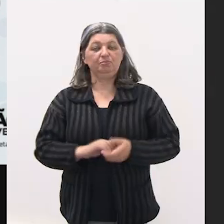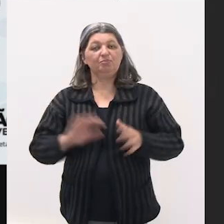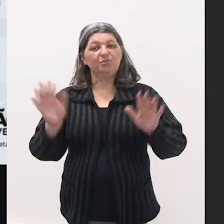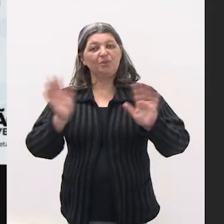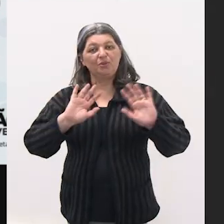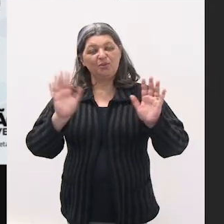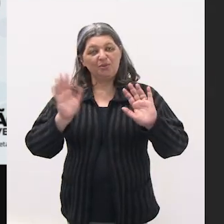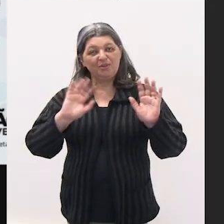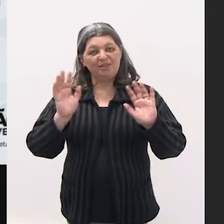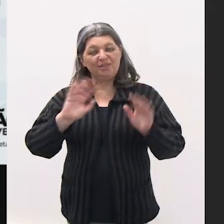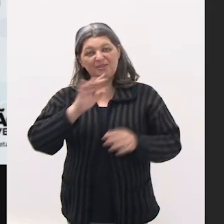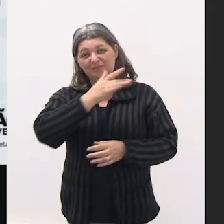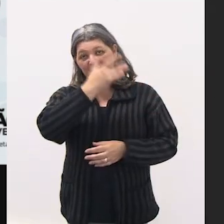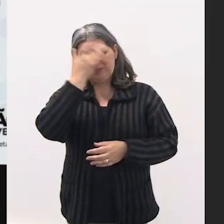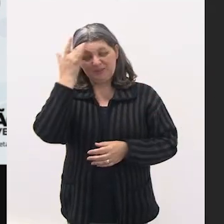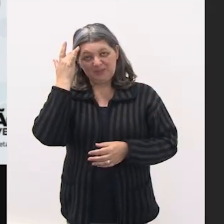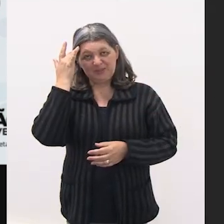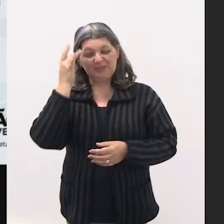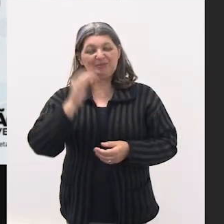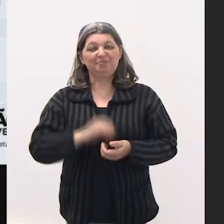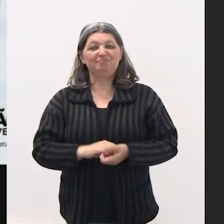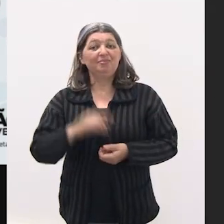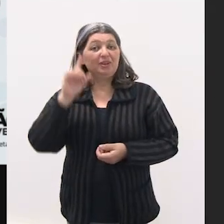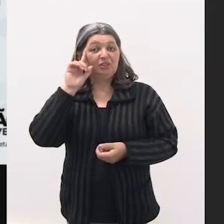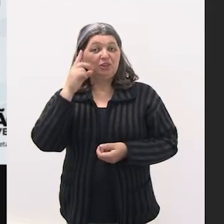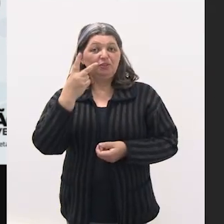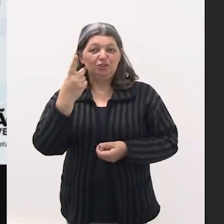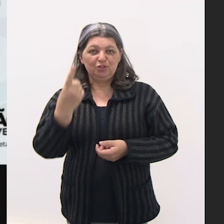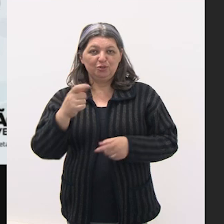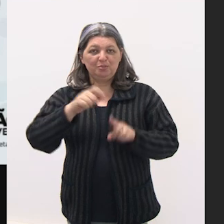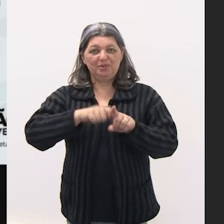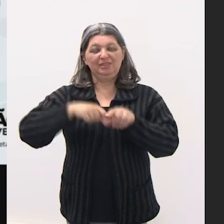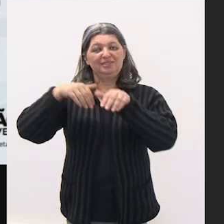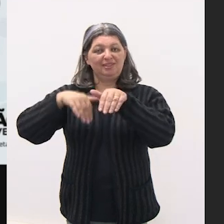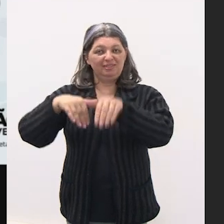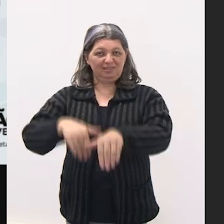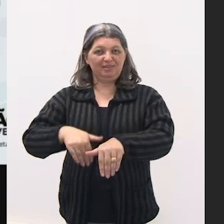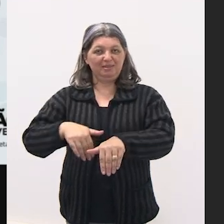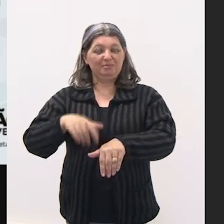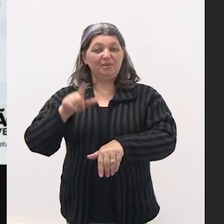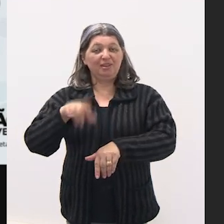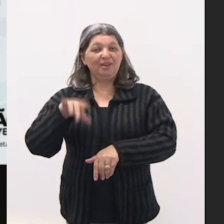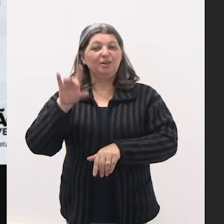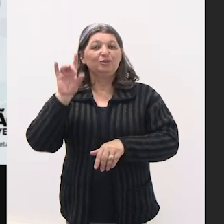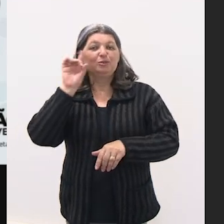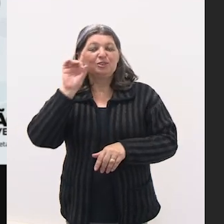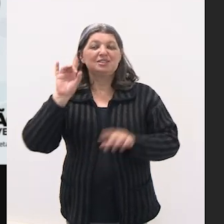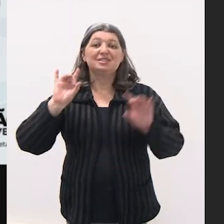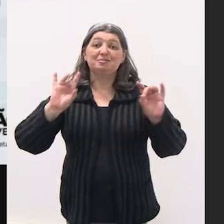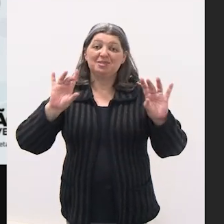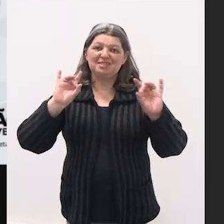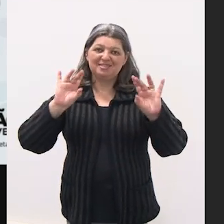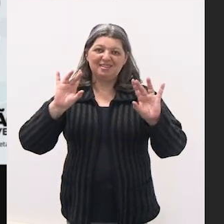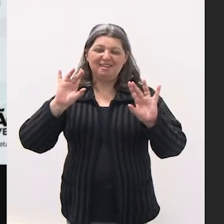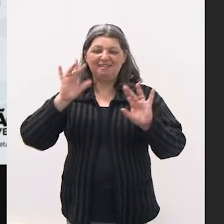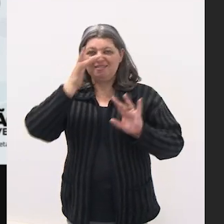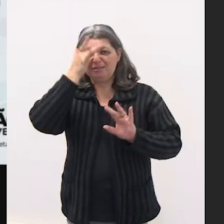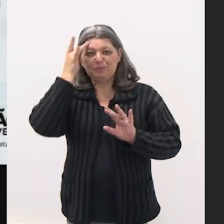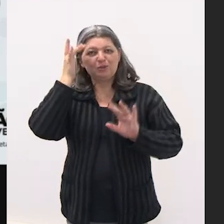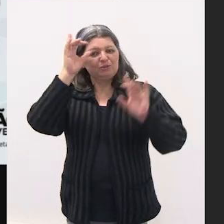Olá, pessoal. Dia 21 de setembro é considerado o Dia Nacional de Luta das Pessoas